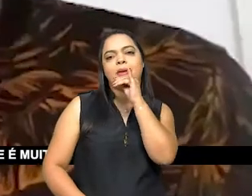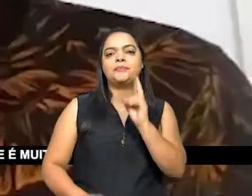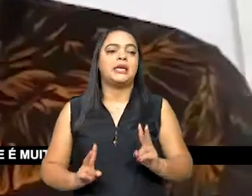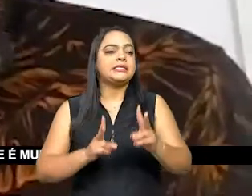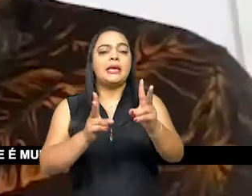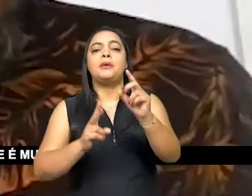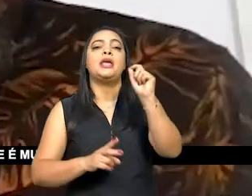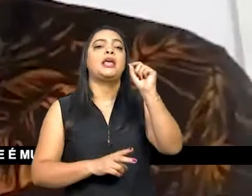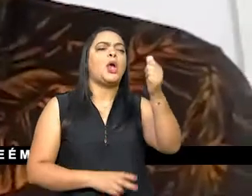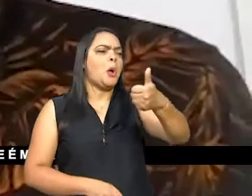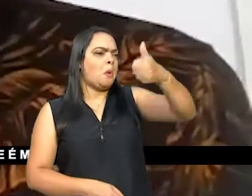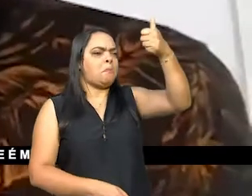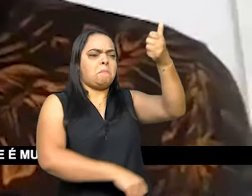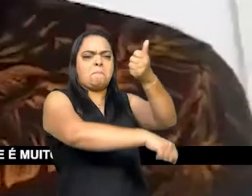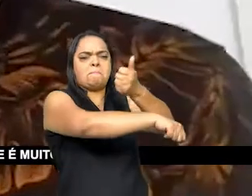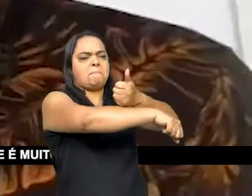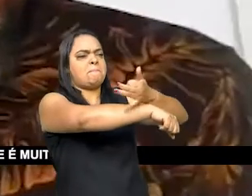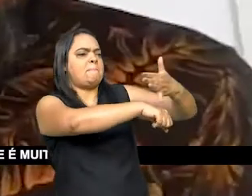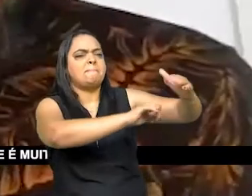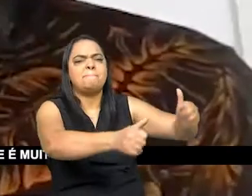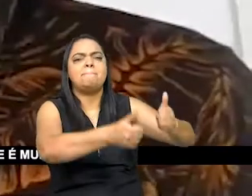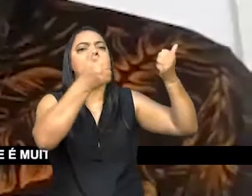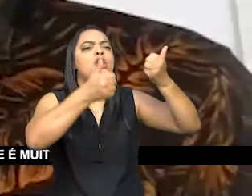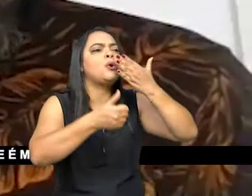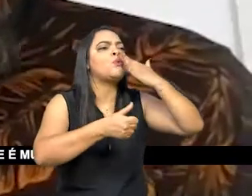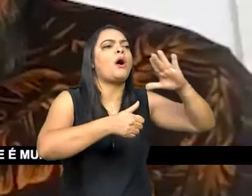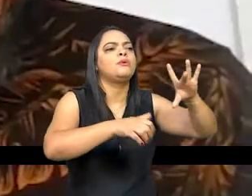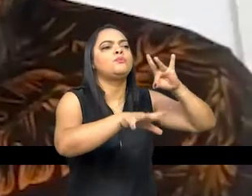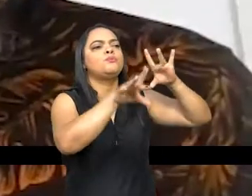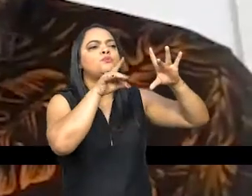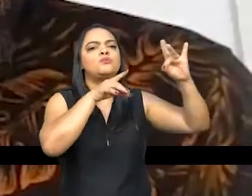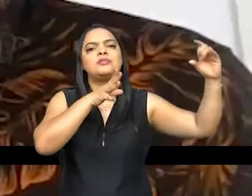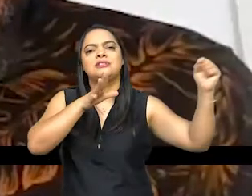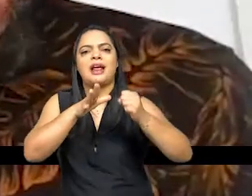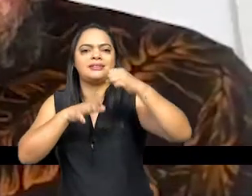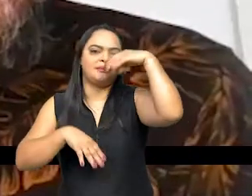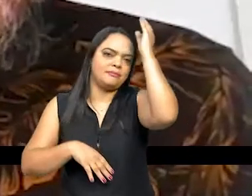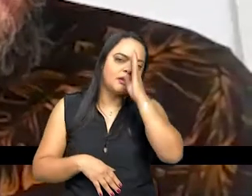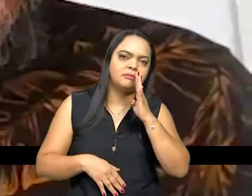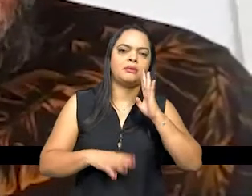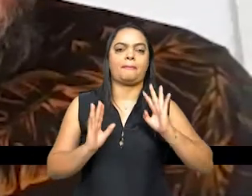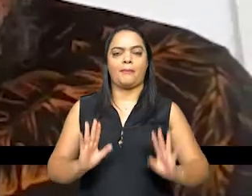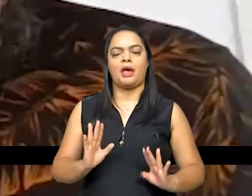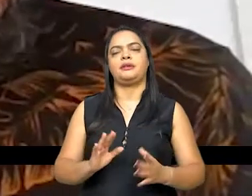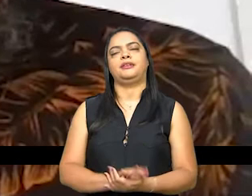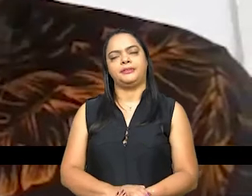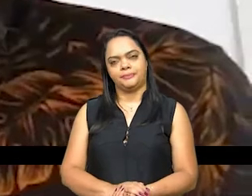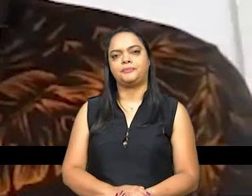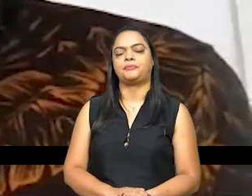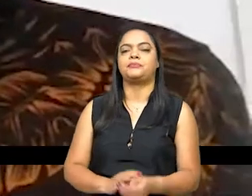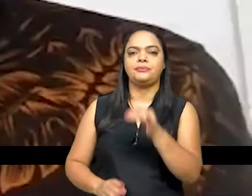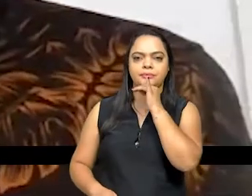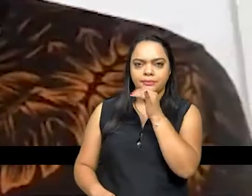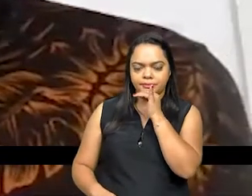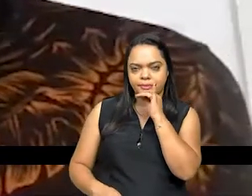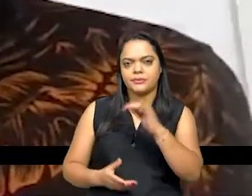de melhor entre os brancos. Mas também, esse debate ele é muito complexo, porque ainda assim, por exemplo, se tinha uma